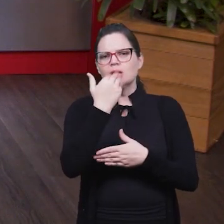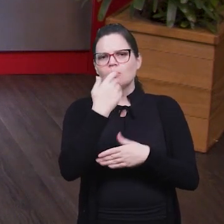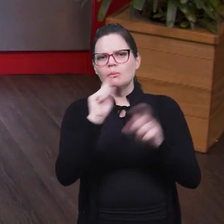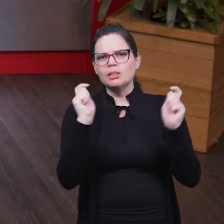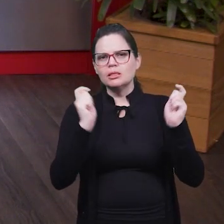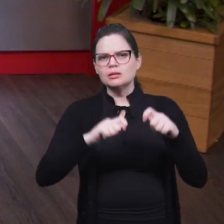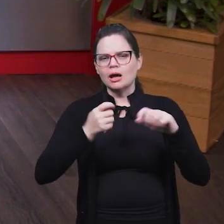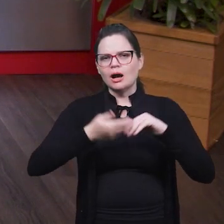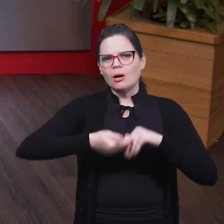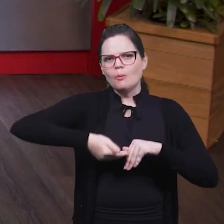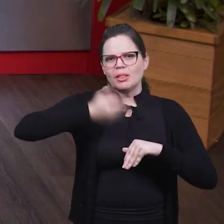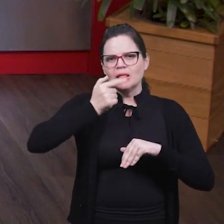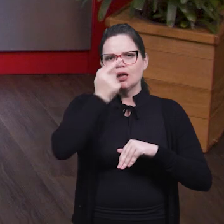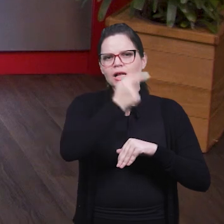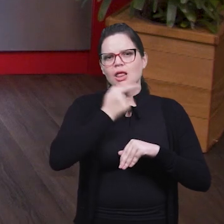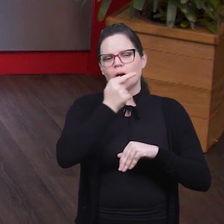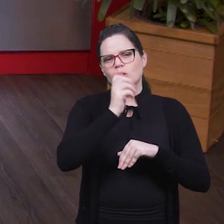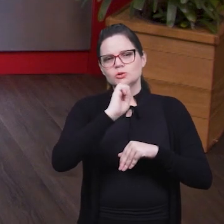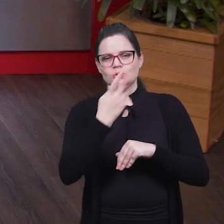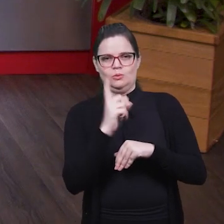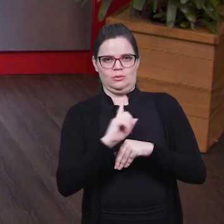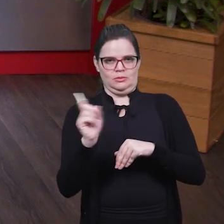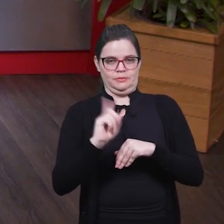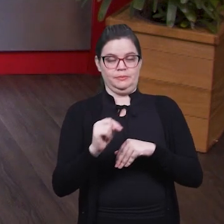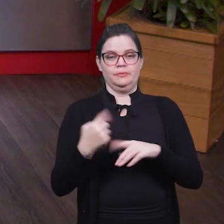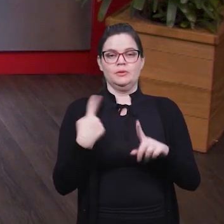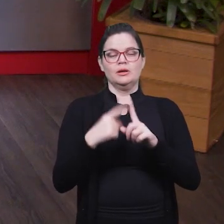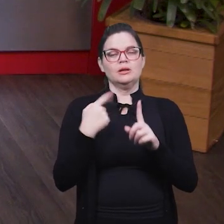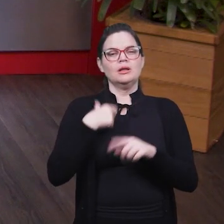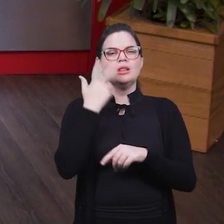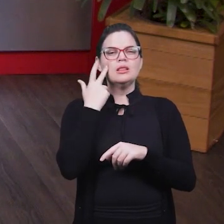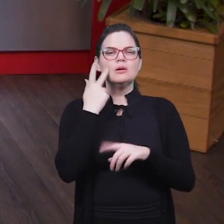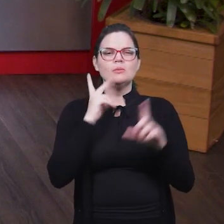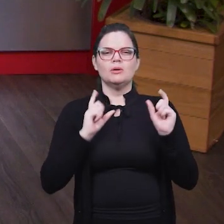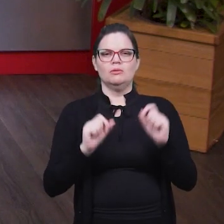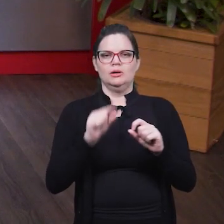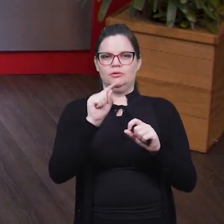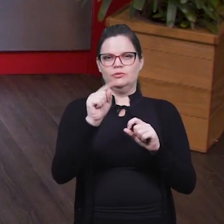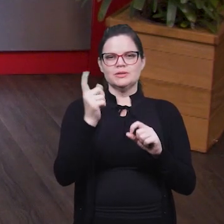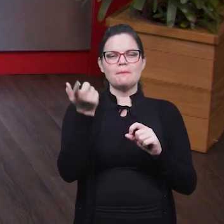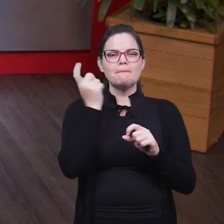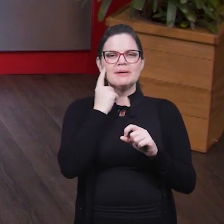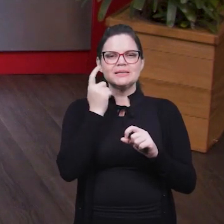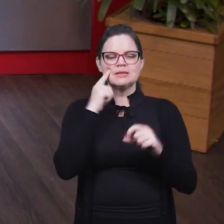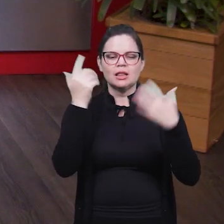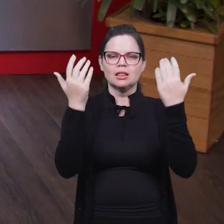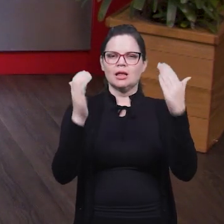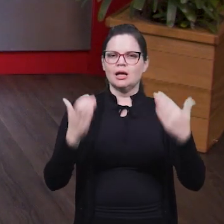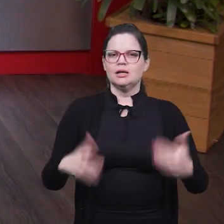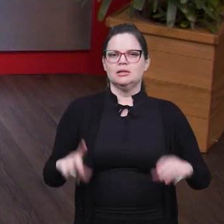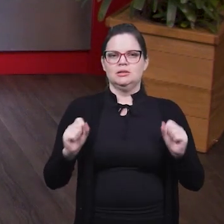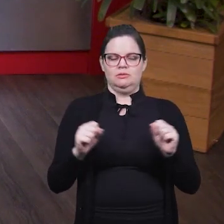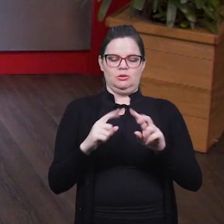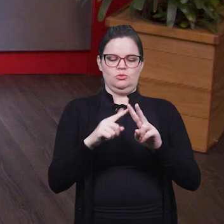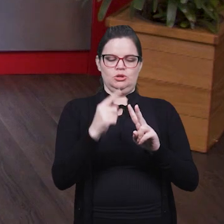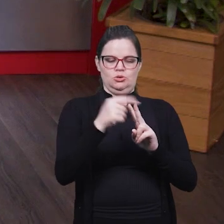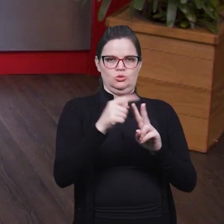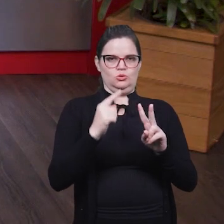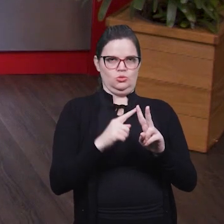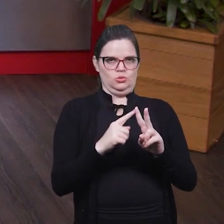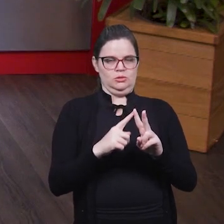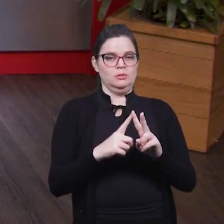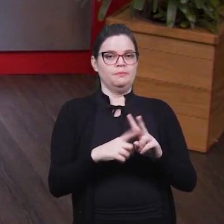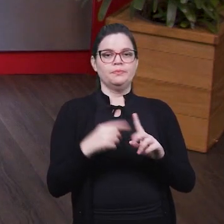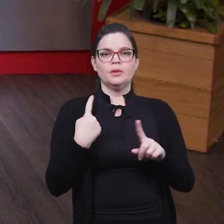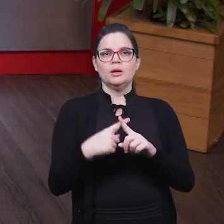os níveis de glicose. Normalmente, é importante que você leve em consideração os 2 fatores. Afinal,